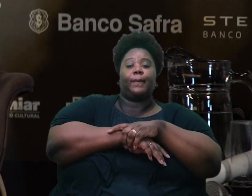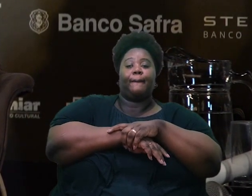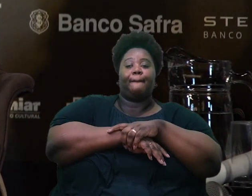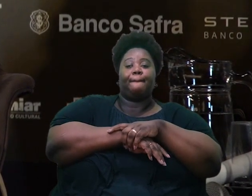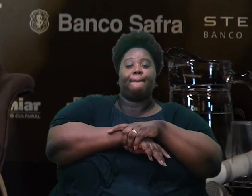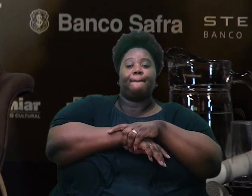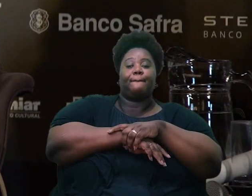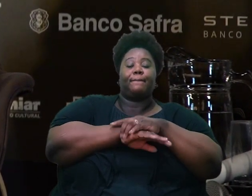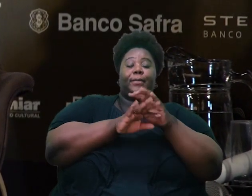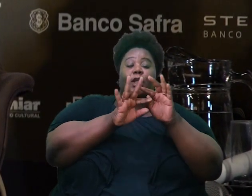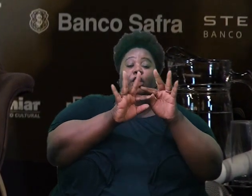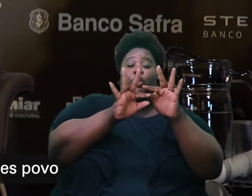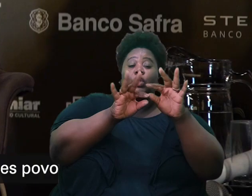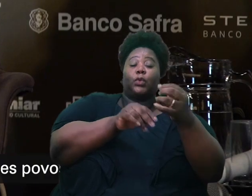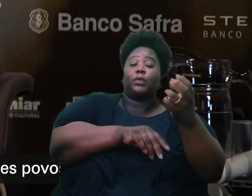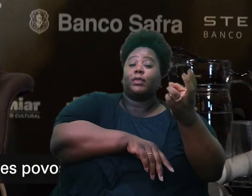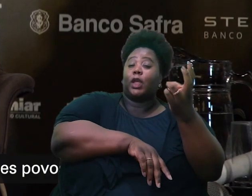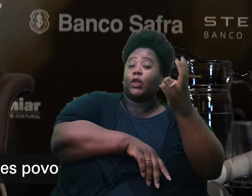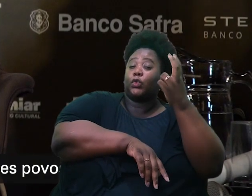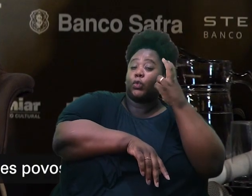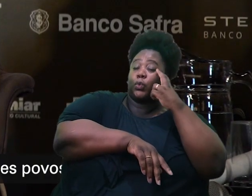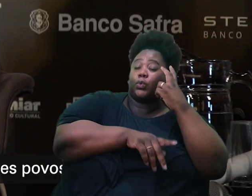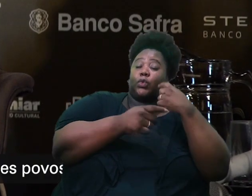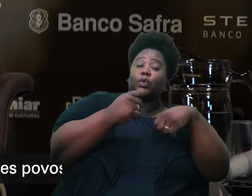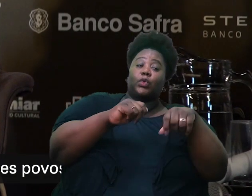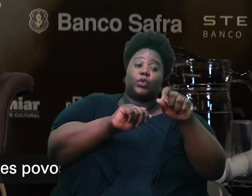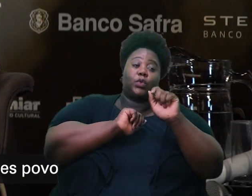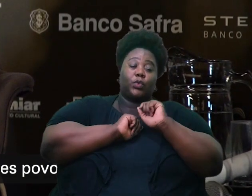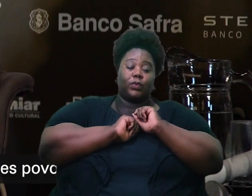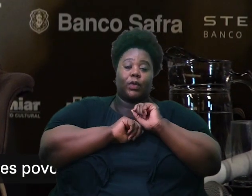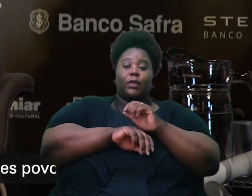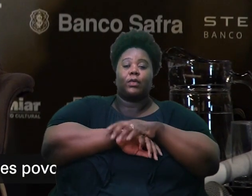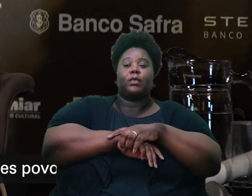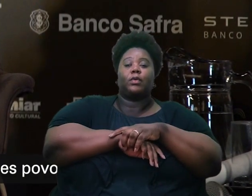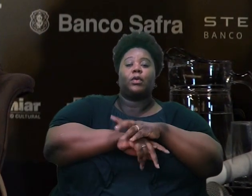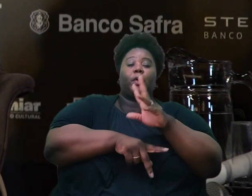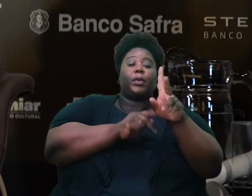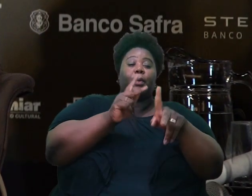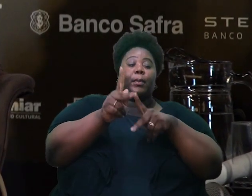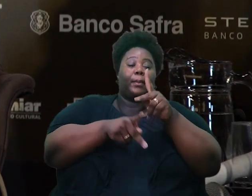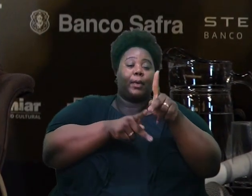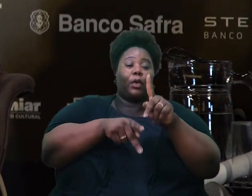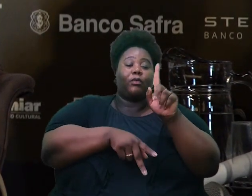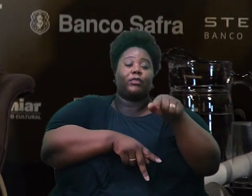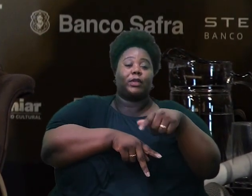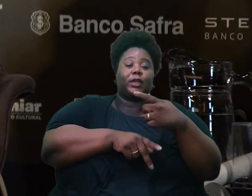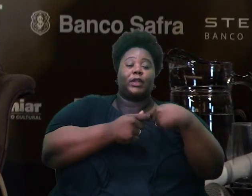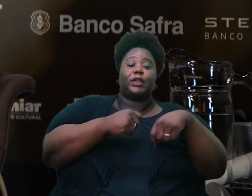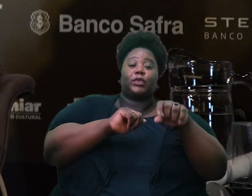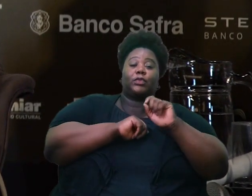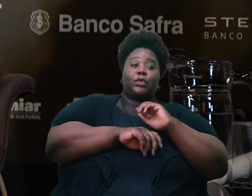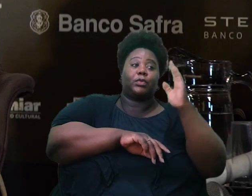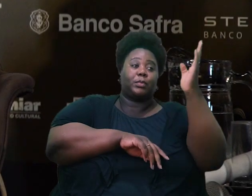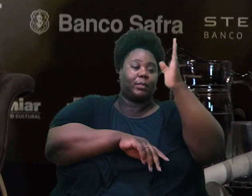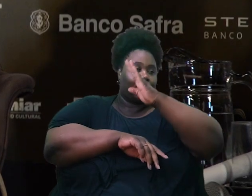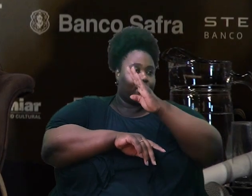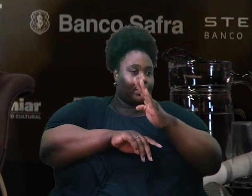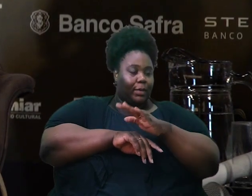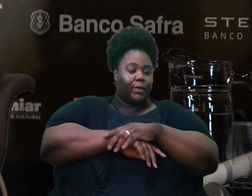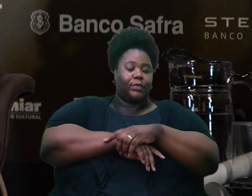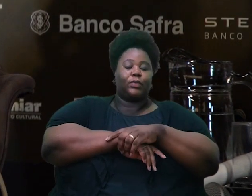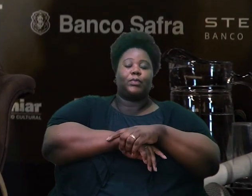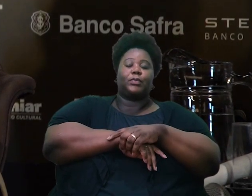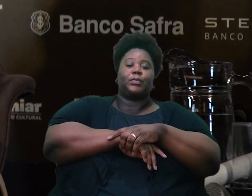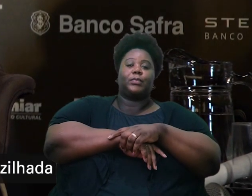Né? Todas as culturas que são trazidas, os povos, os diferentes povos, que são trazidos para o Brasil pela